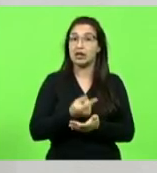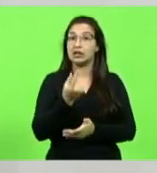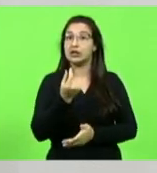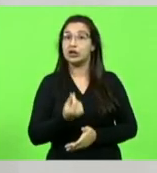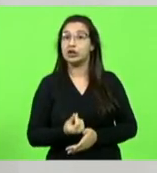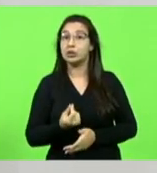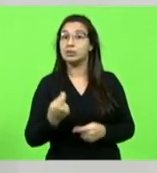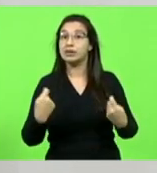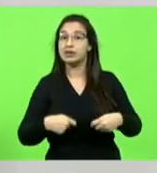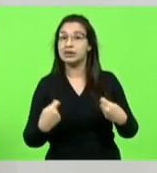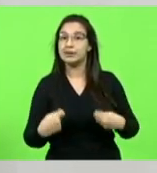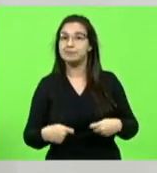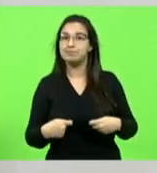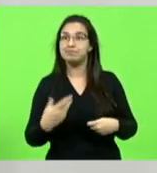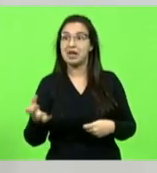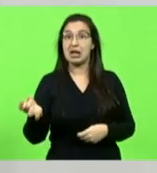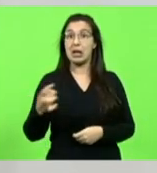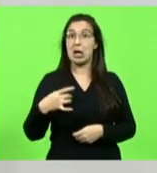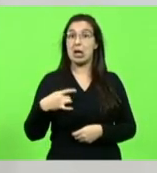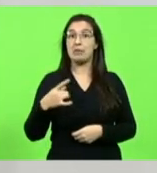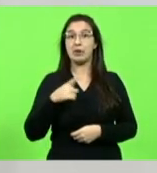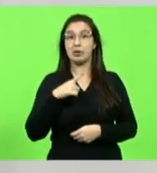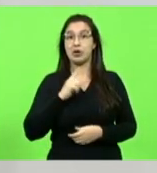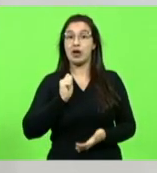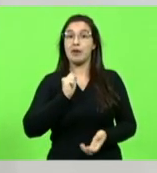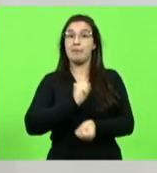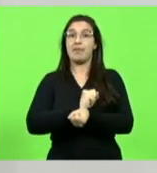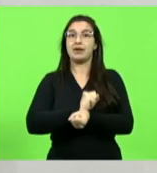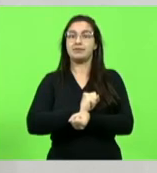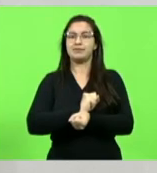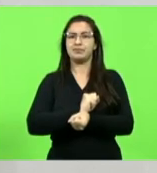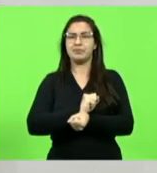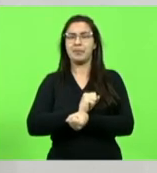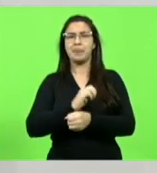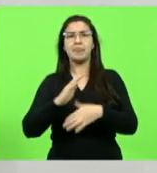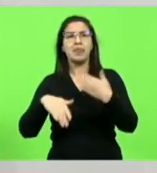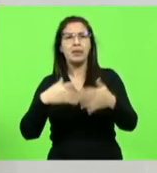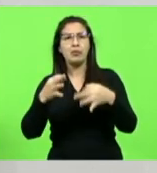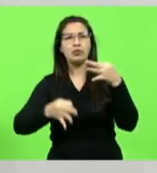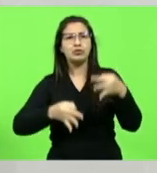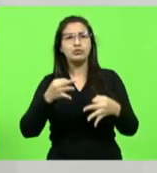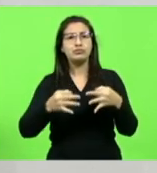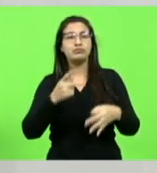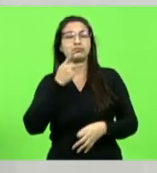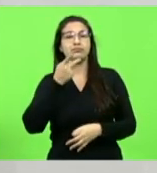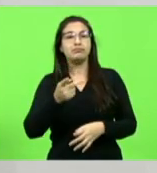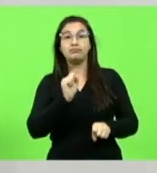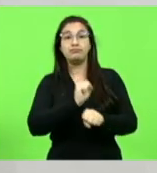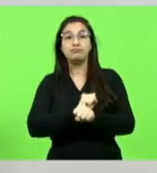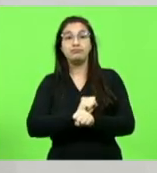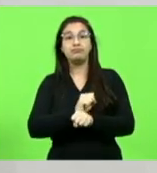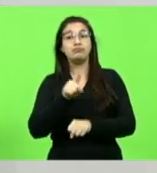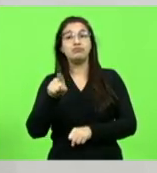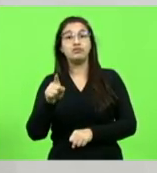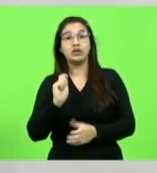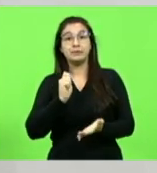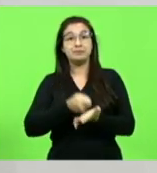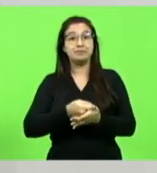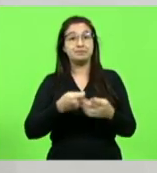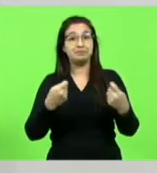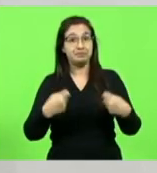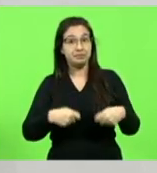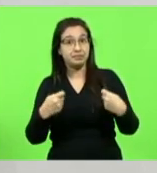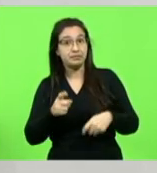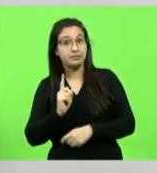paravam. Até que um dia a justiça disse, parem, ou serão multados. E eles